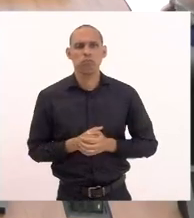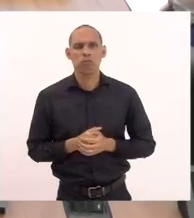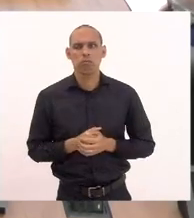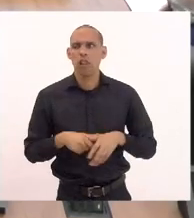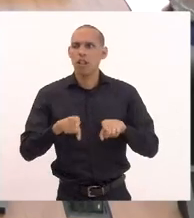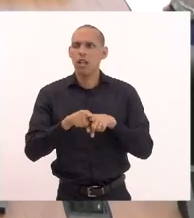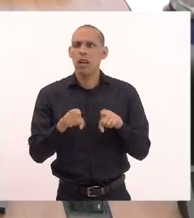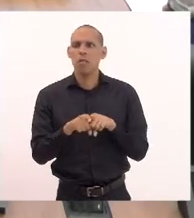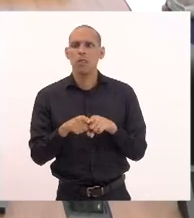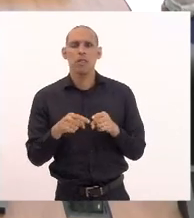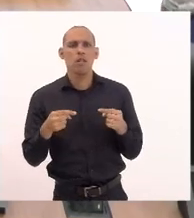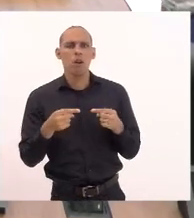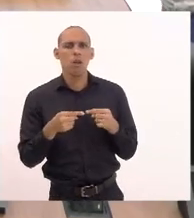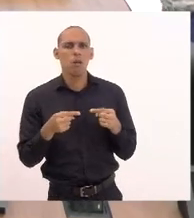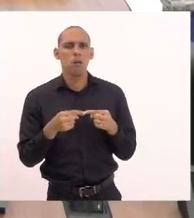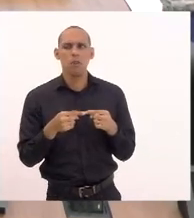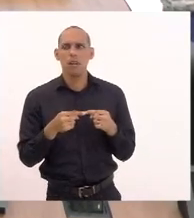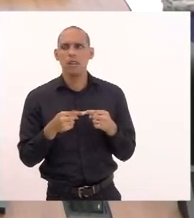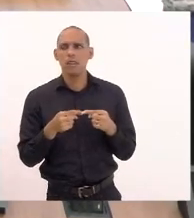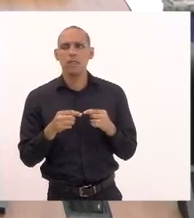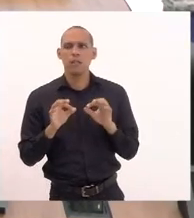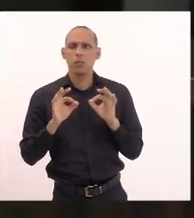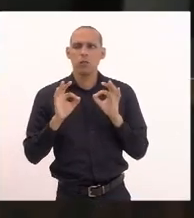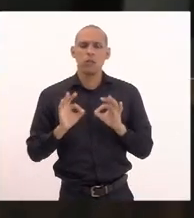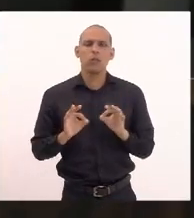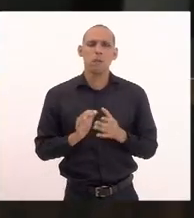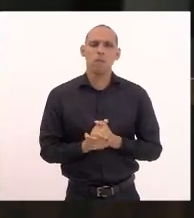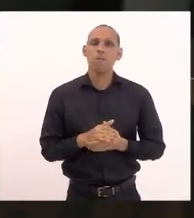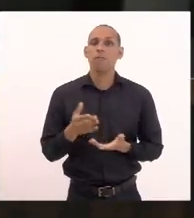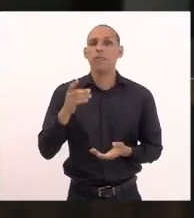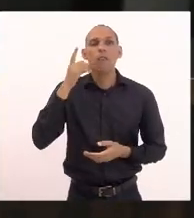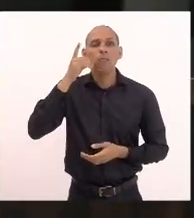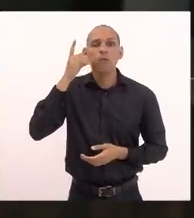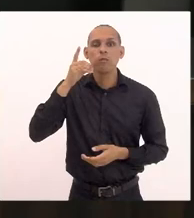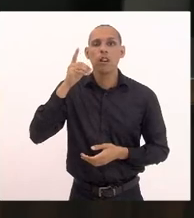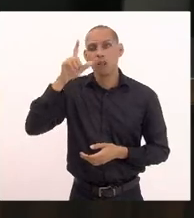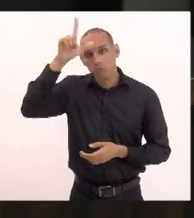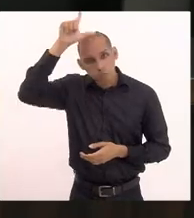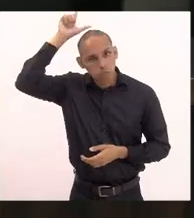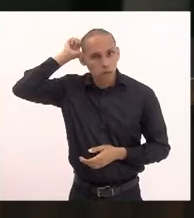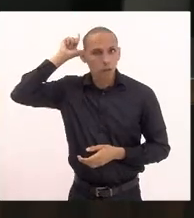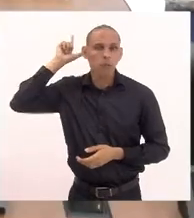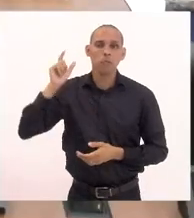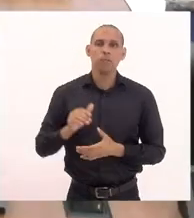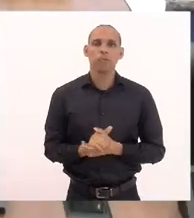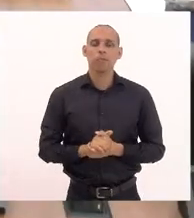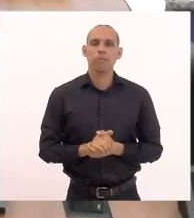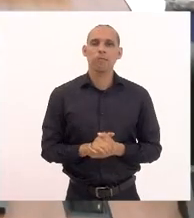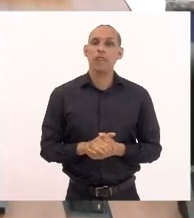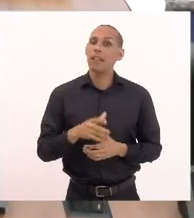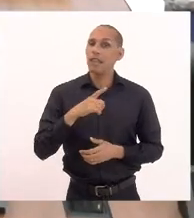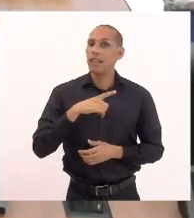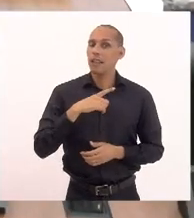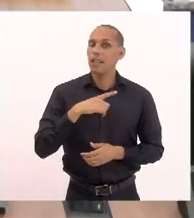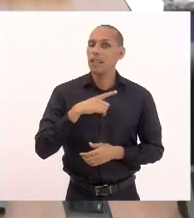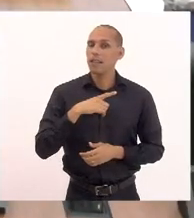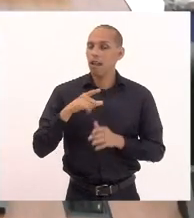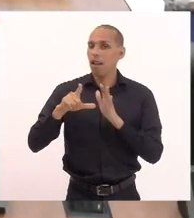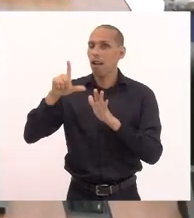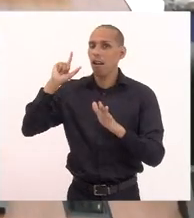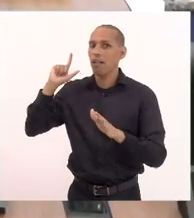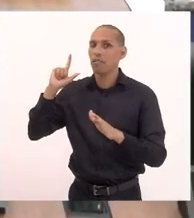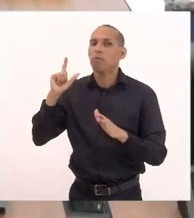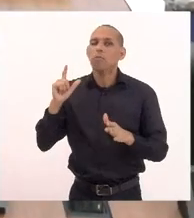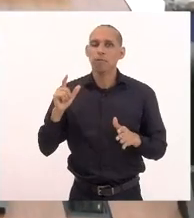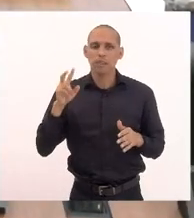que é possível, do que é justo. Ninguém está... Deputado Luiz. Presidente, há precedente nessa casa.